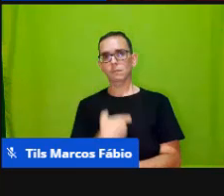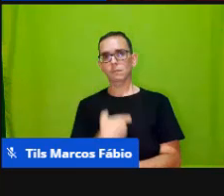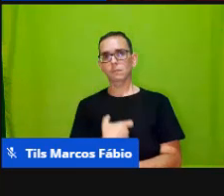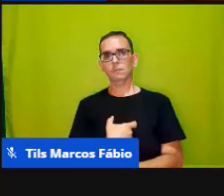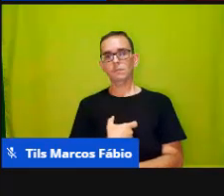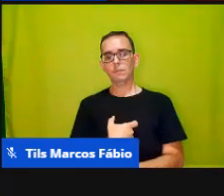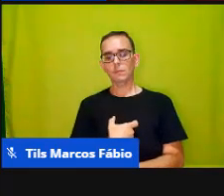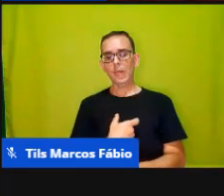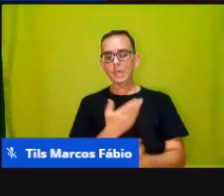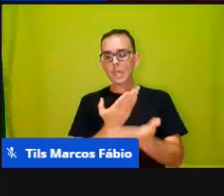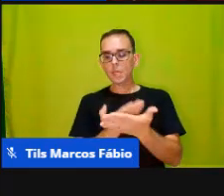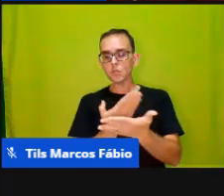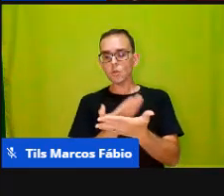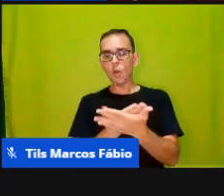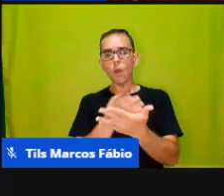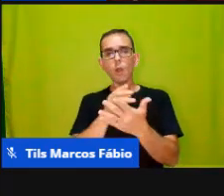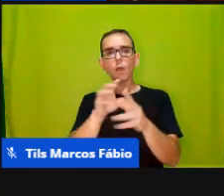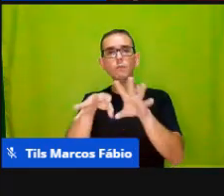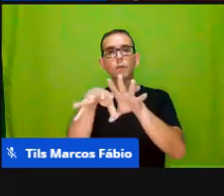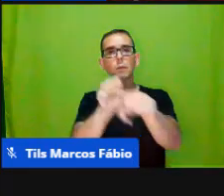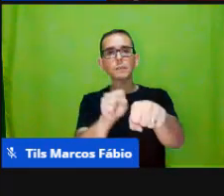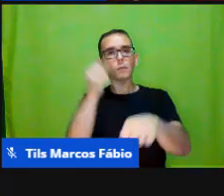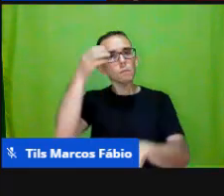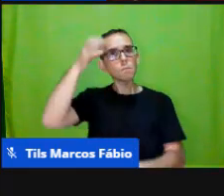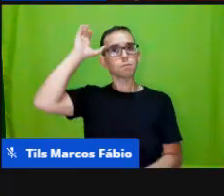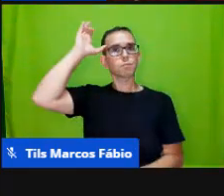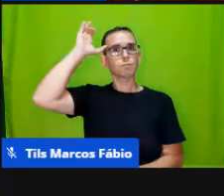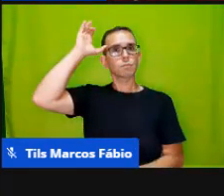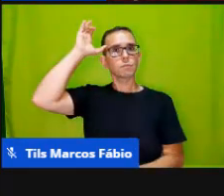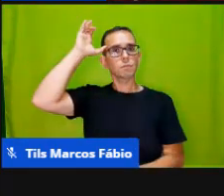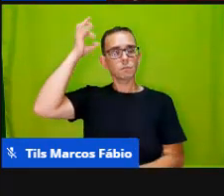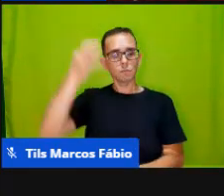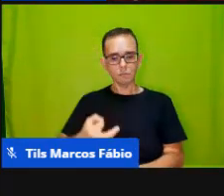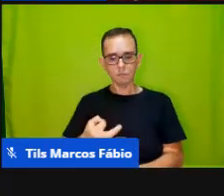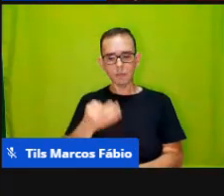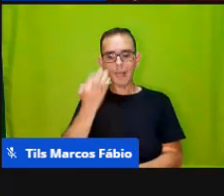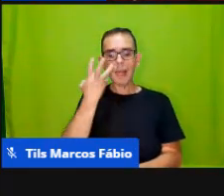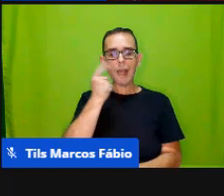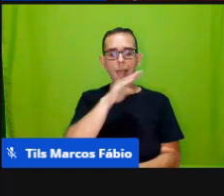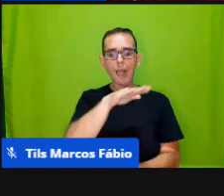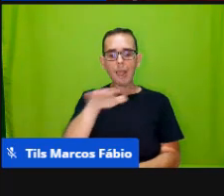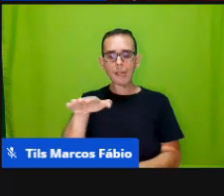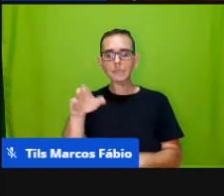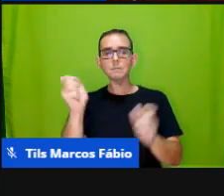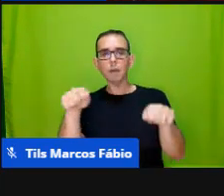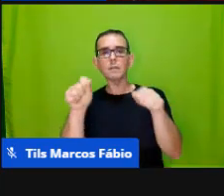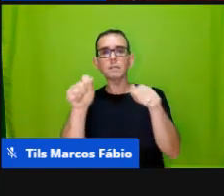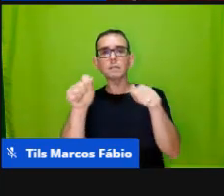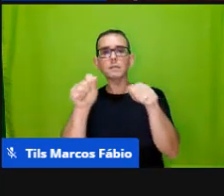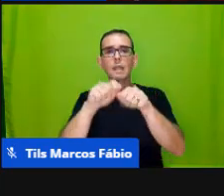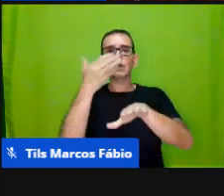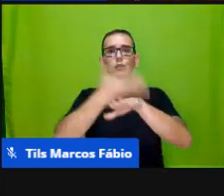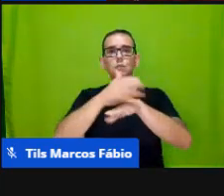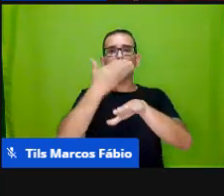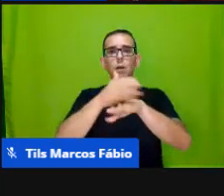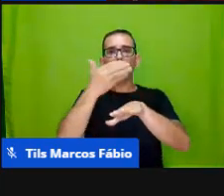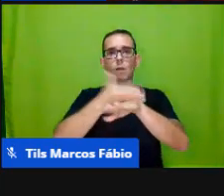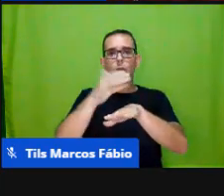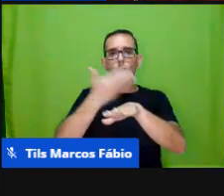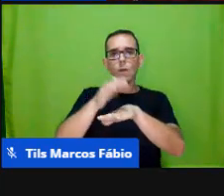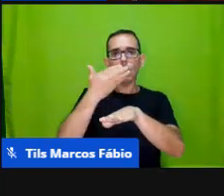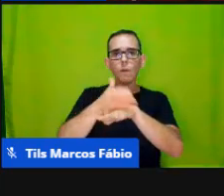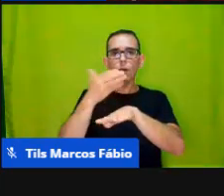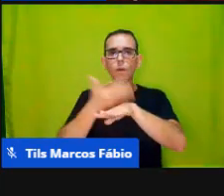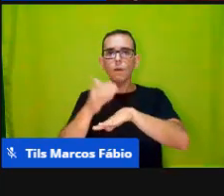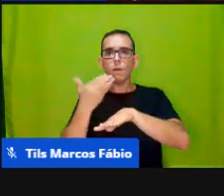de cidadania. Mas aquela criança que pratica esporte, ela tem